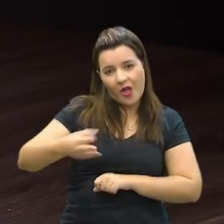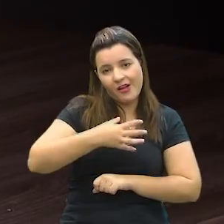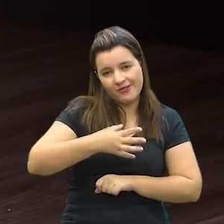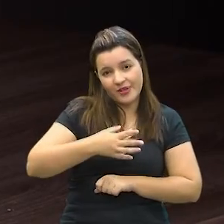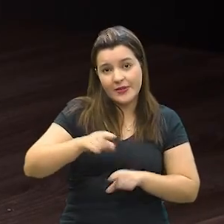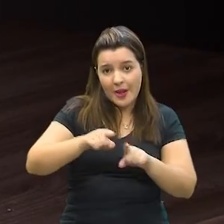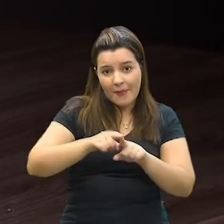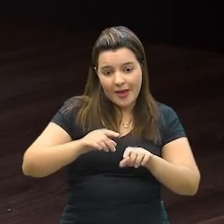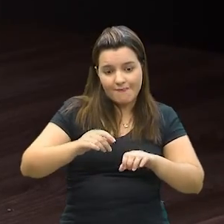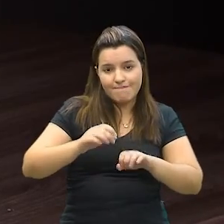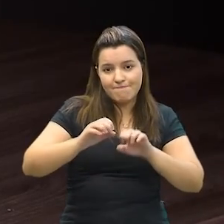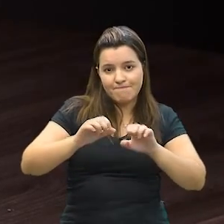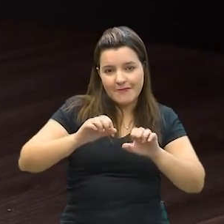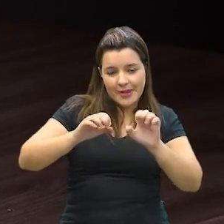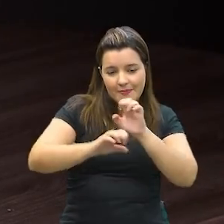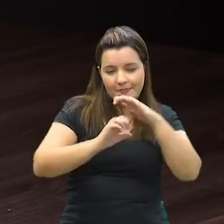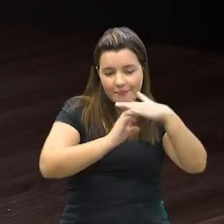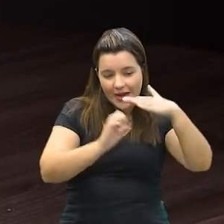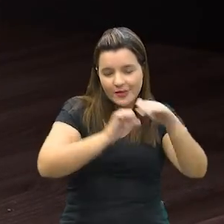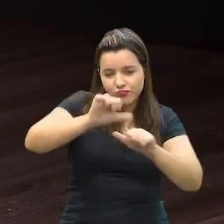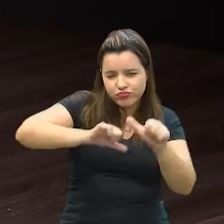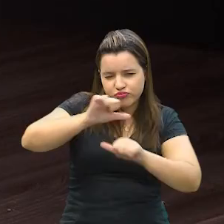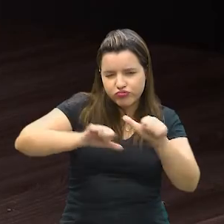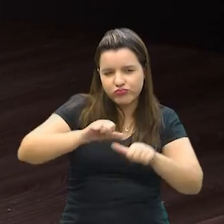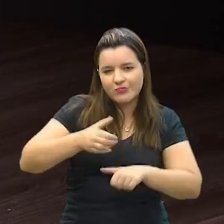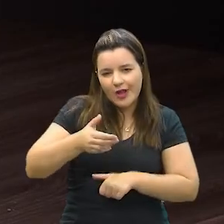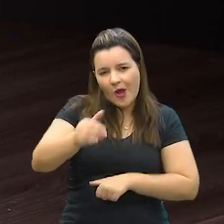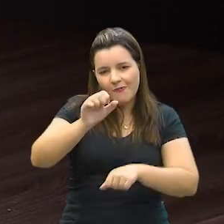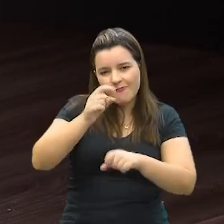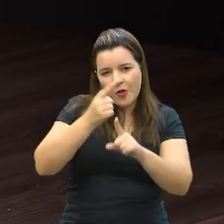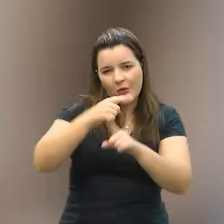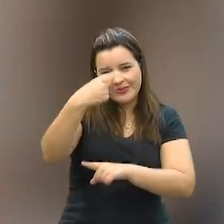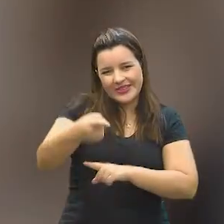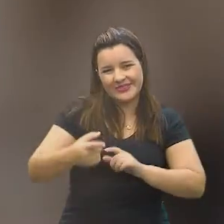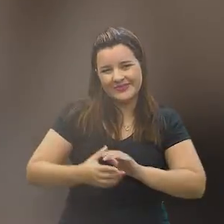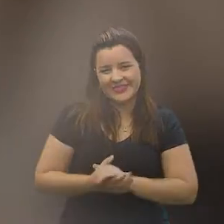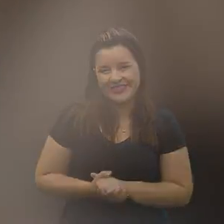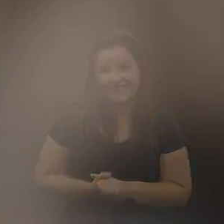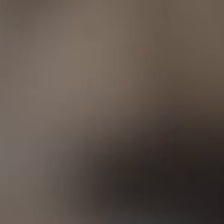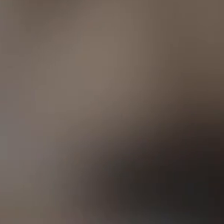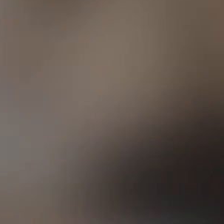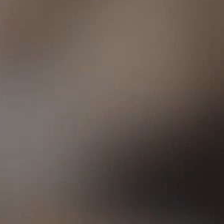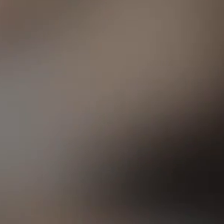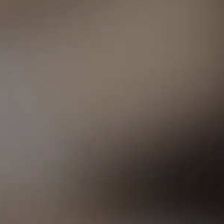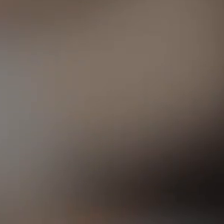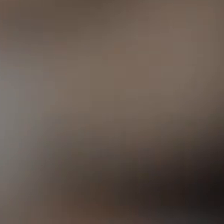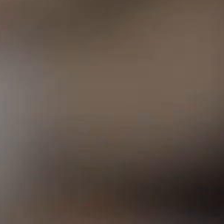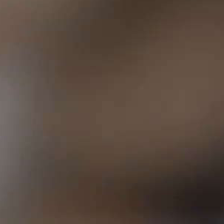negócio. A gente fica por aqui e até um próximo Ser Empreendedor.